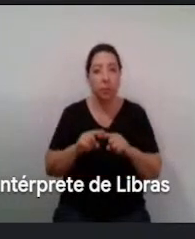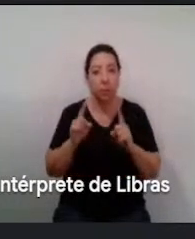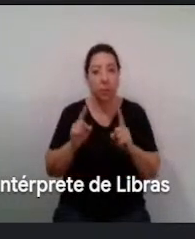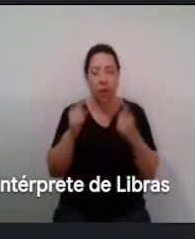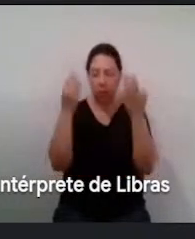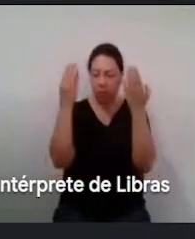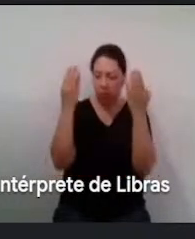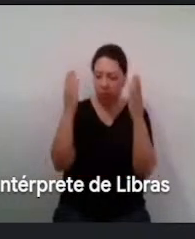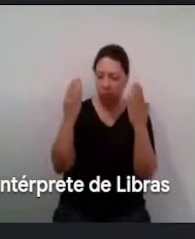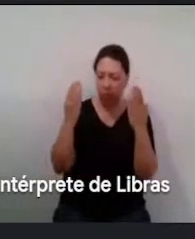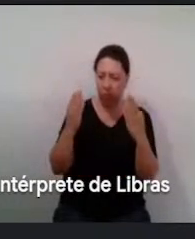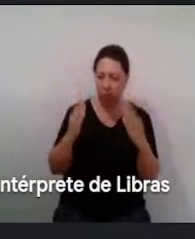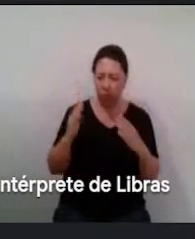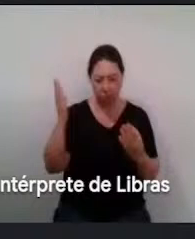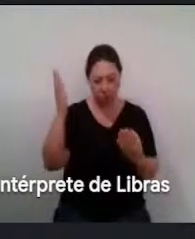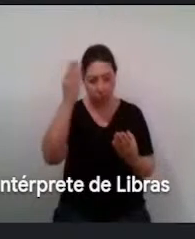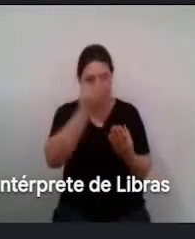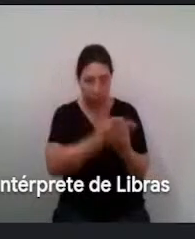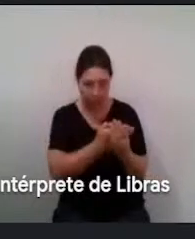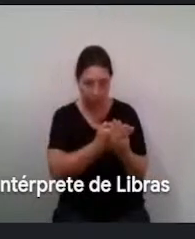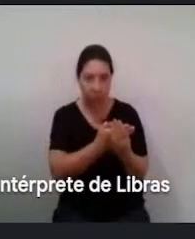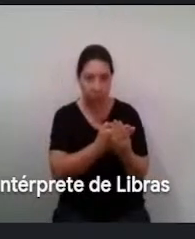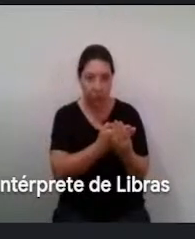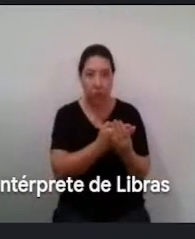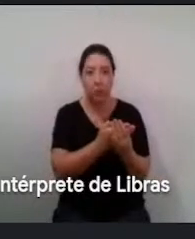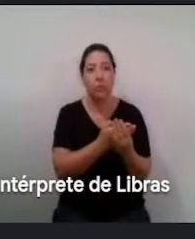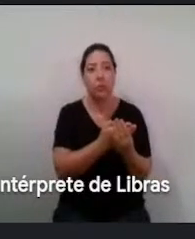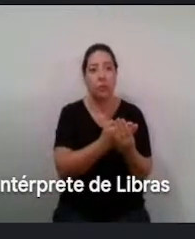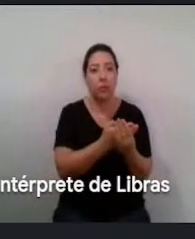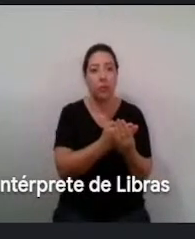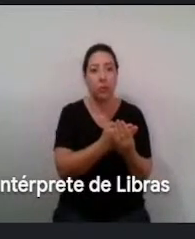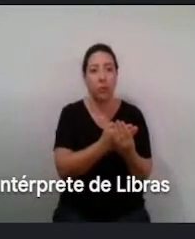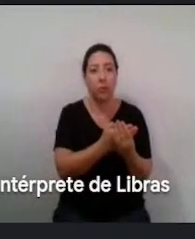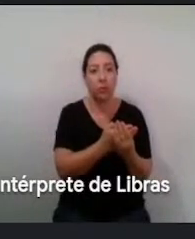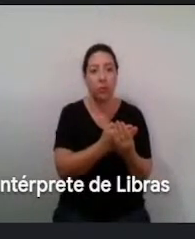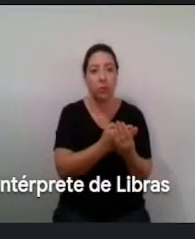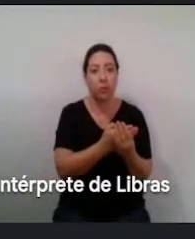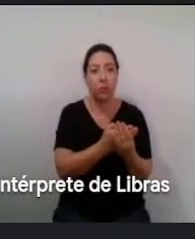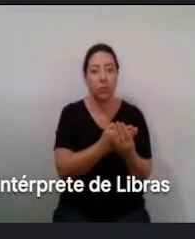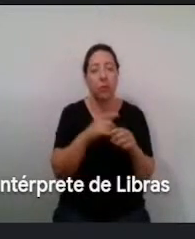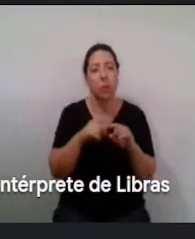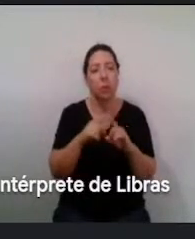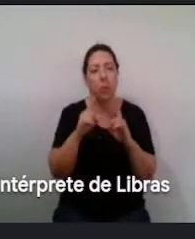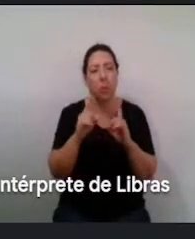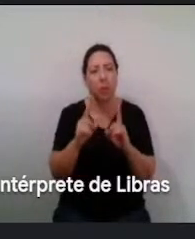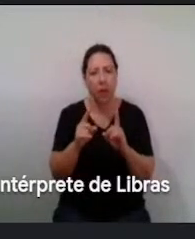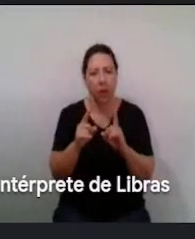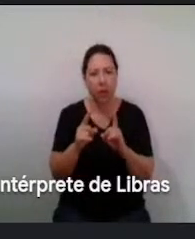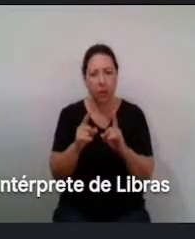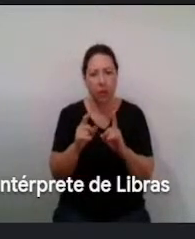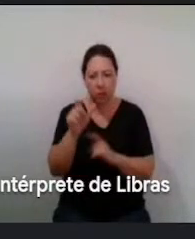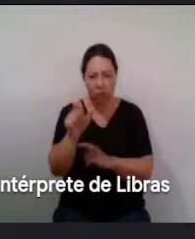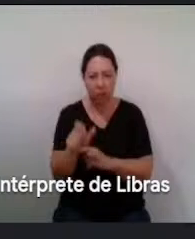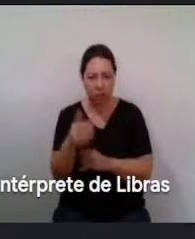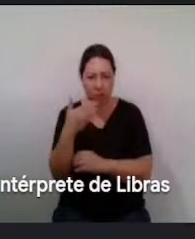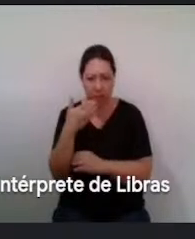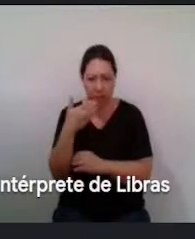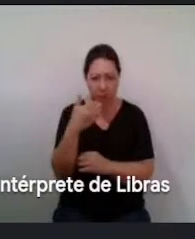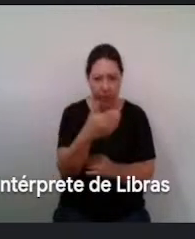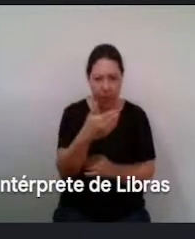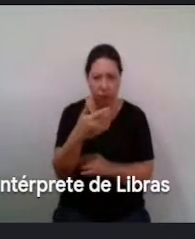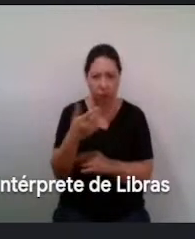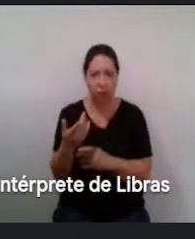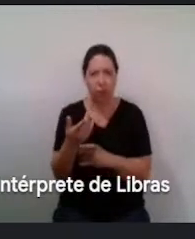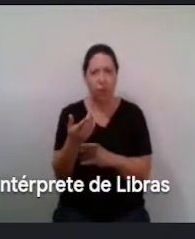autos, verifiquei que a recorrente não se desincumbiu do ônus de demonstrar, através de provas hábeis